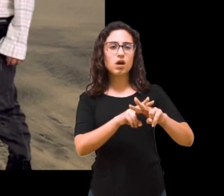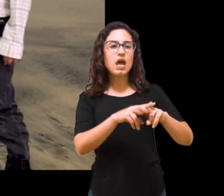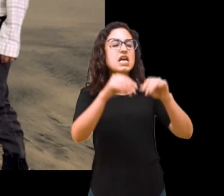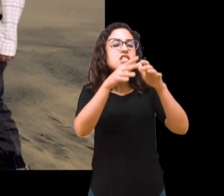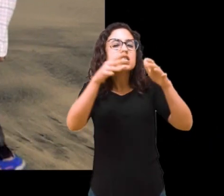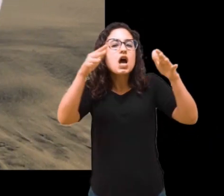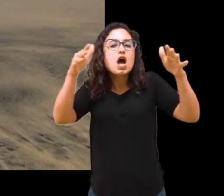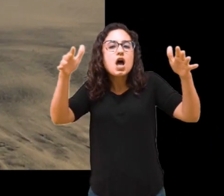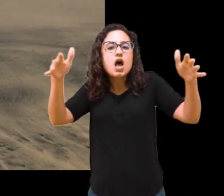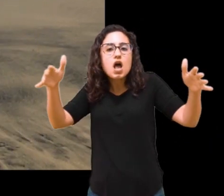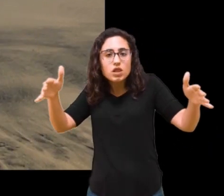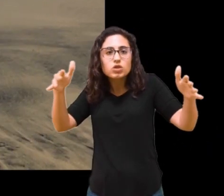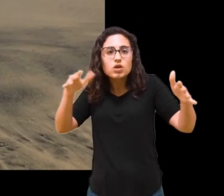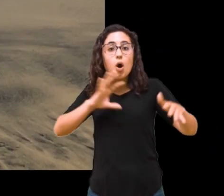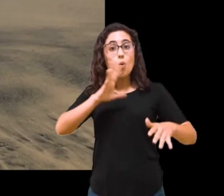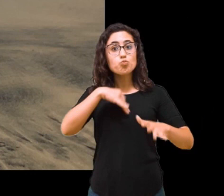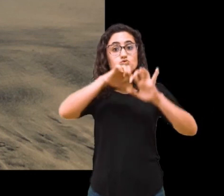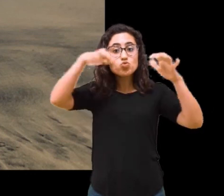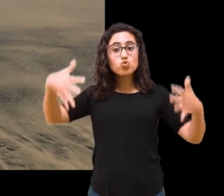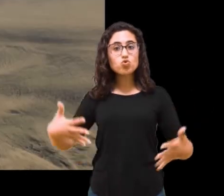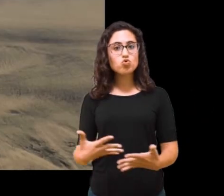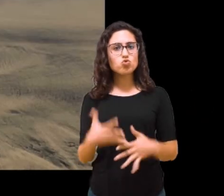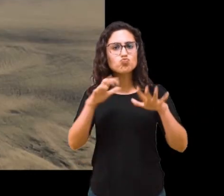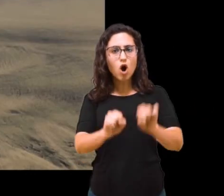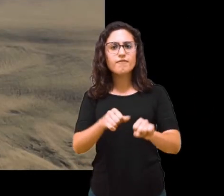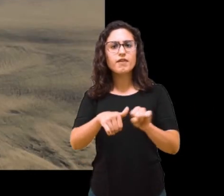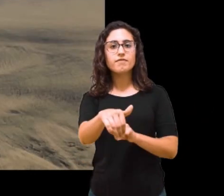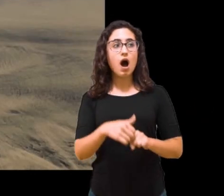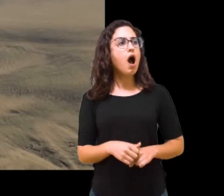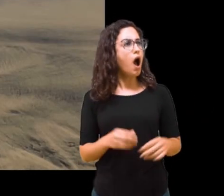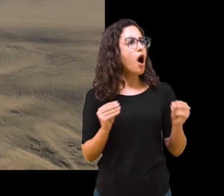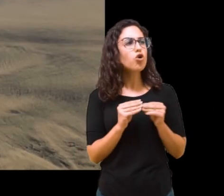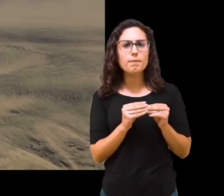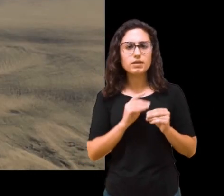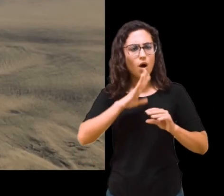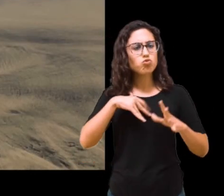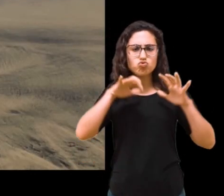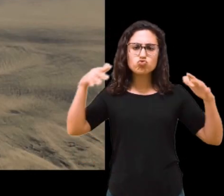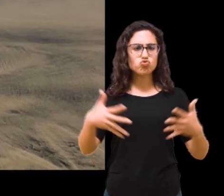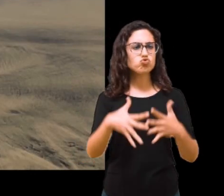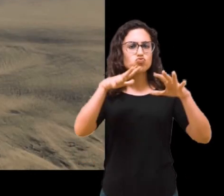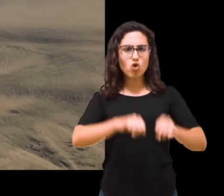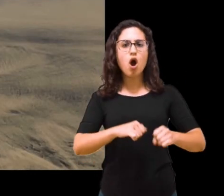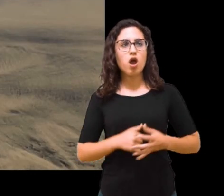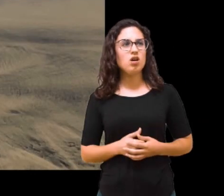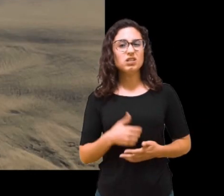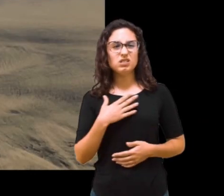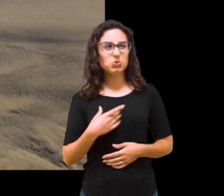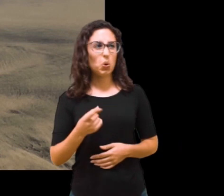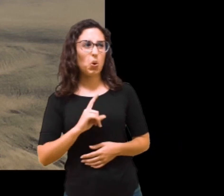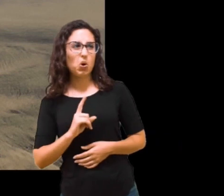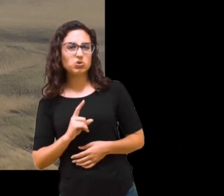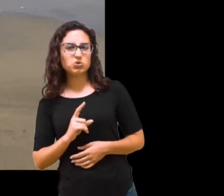Haha, combinado para conquistar o mundo. Não gosto disto, Duque. Nem eu, Marquês. Estão vocês por aí a conspirar? Tratem de